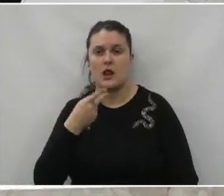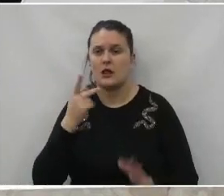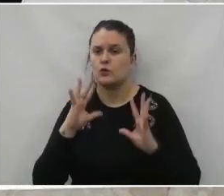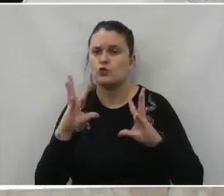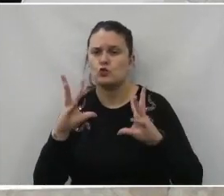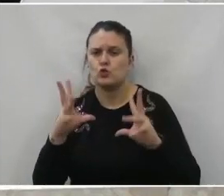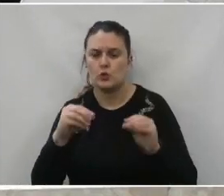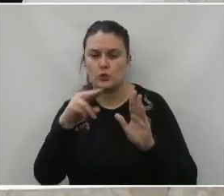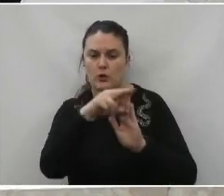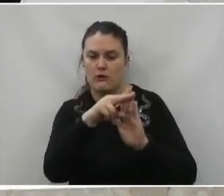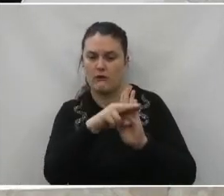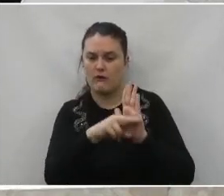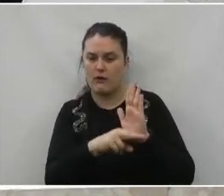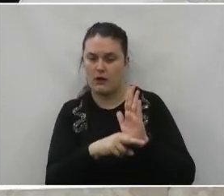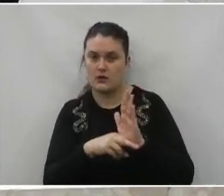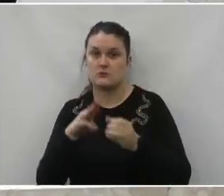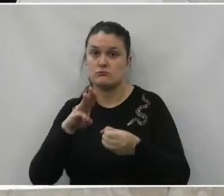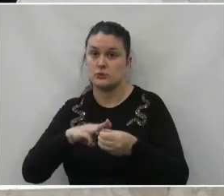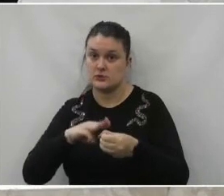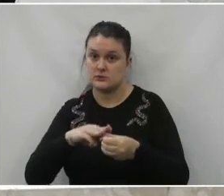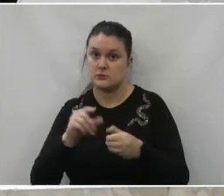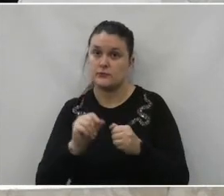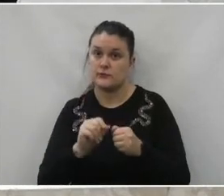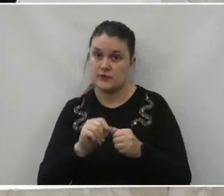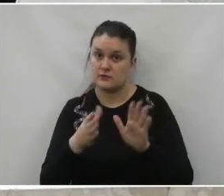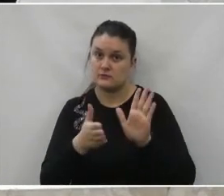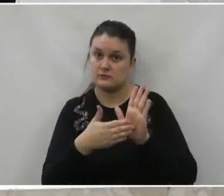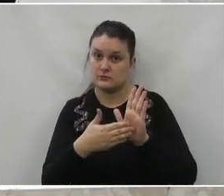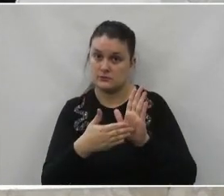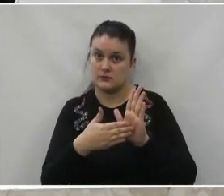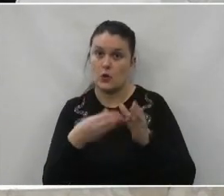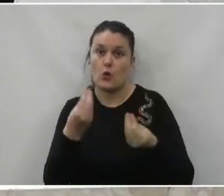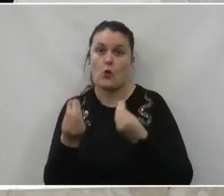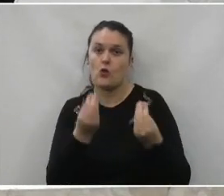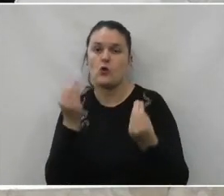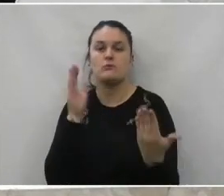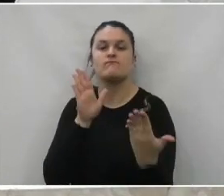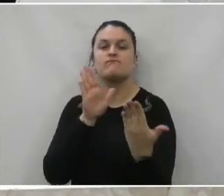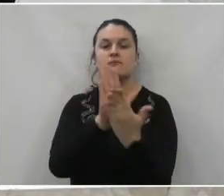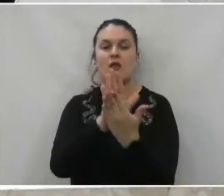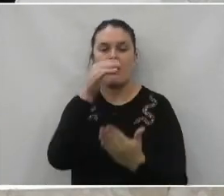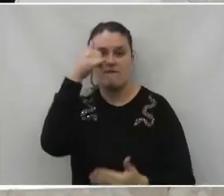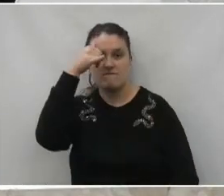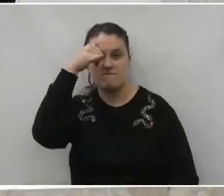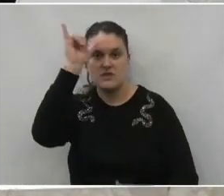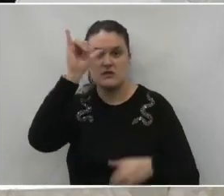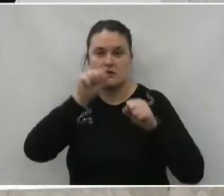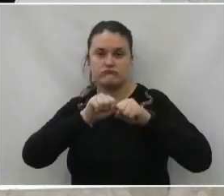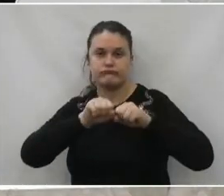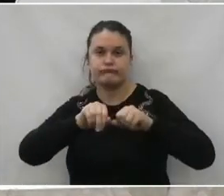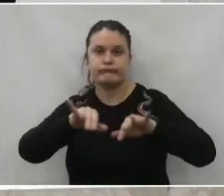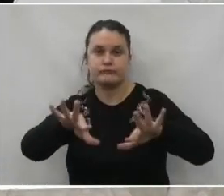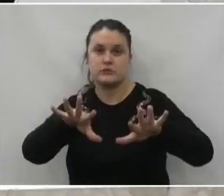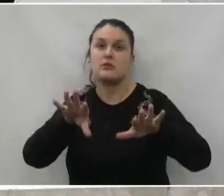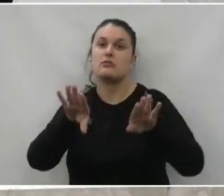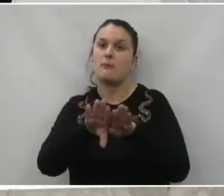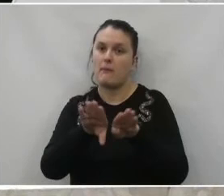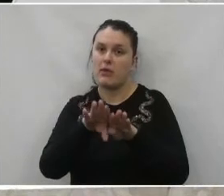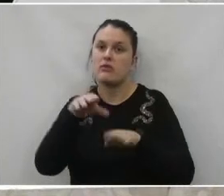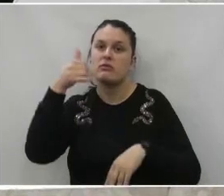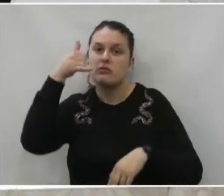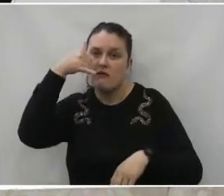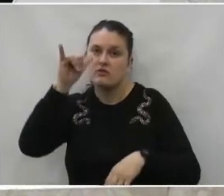as normas editadas pelo município de União da Vitória para o enfrentamento da pandemia decorrente da infecção humana causada pelo